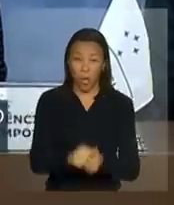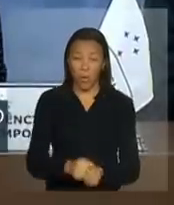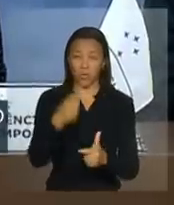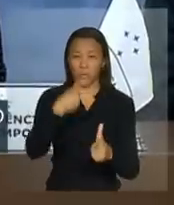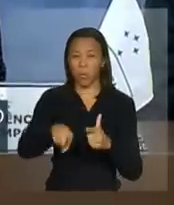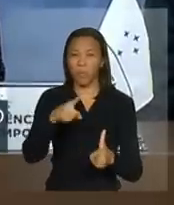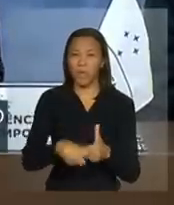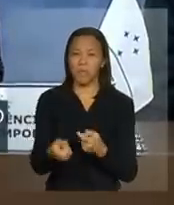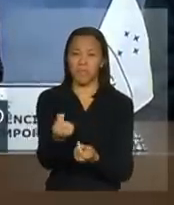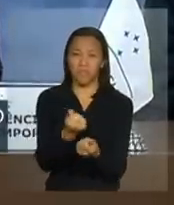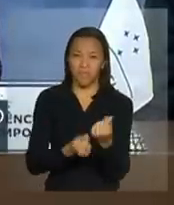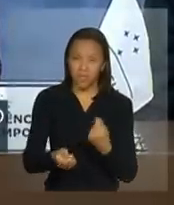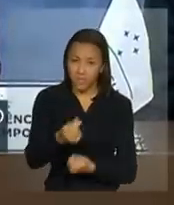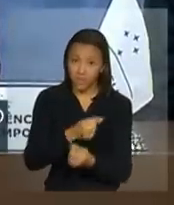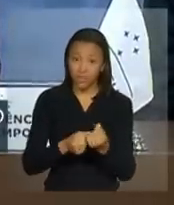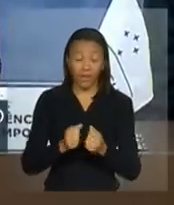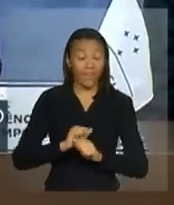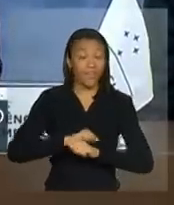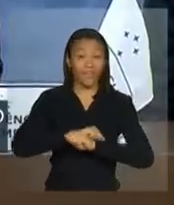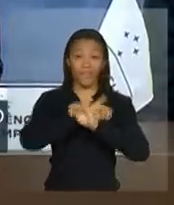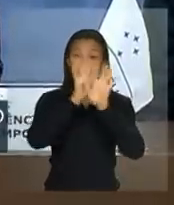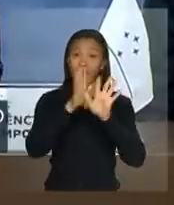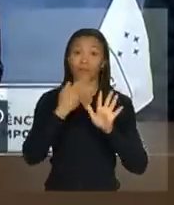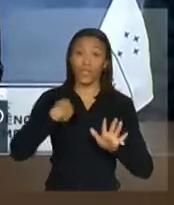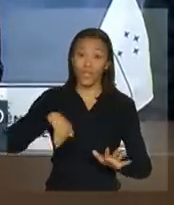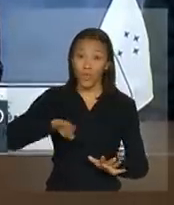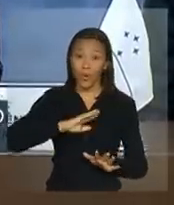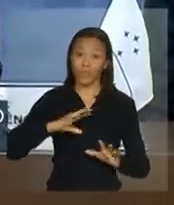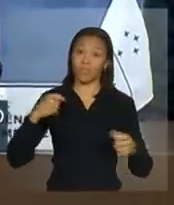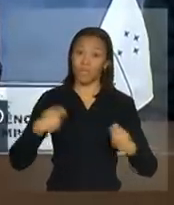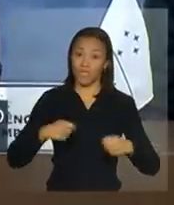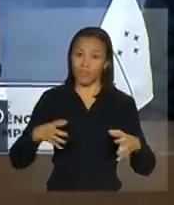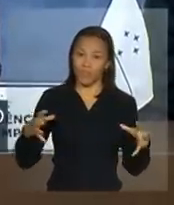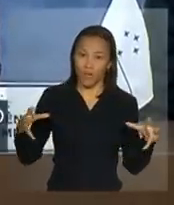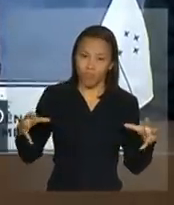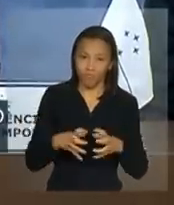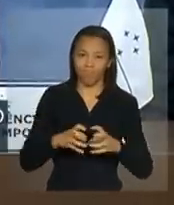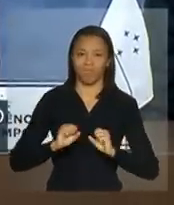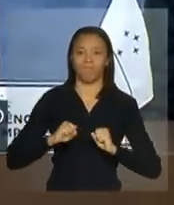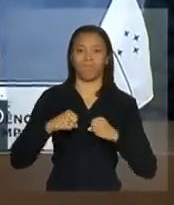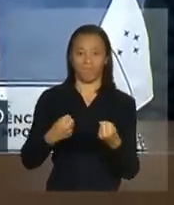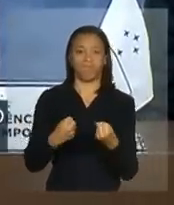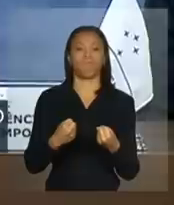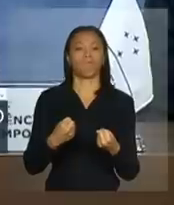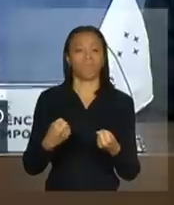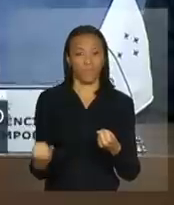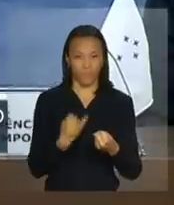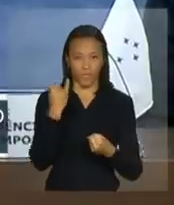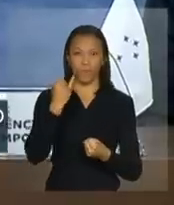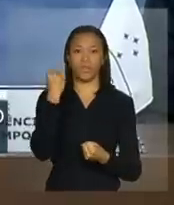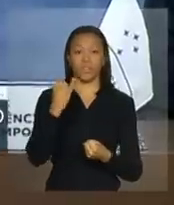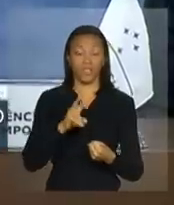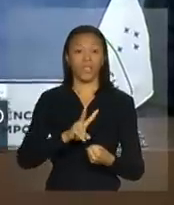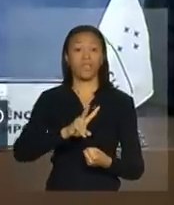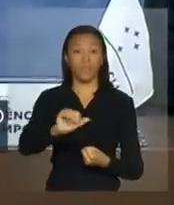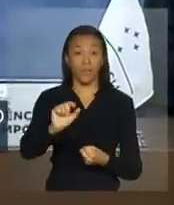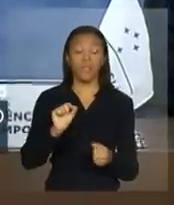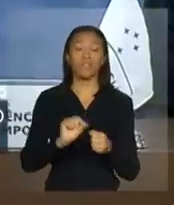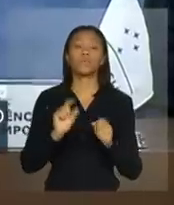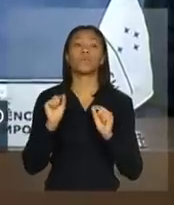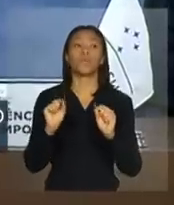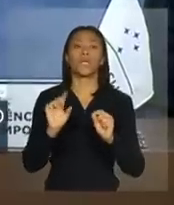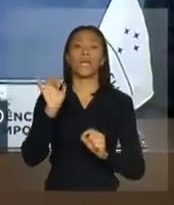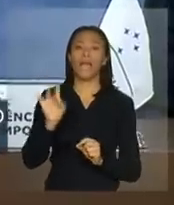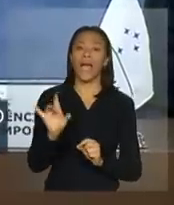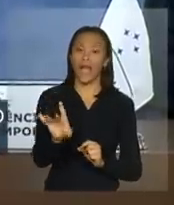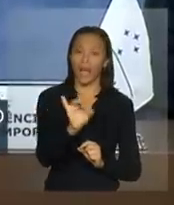crise torna ainda mais evidente a importância da nossa integração, que é o que fará cada